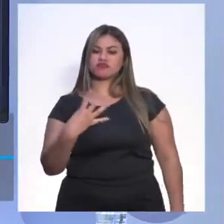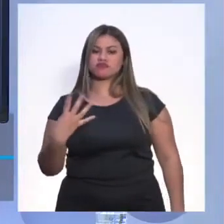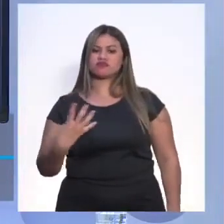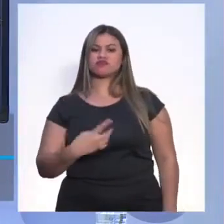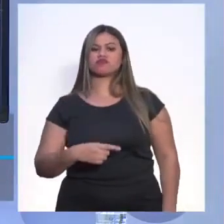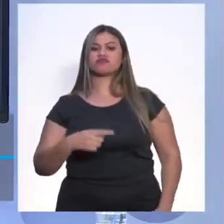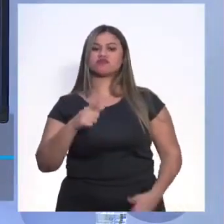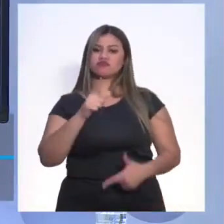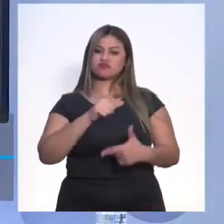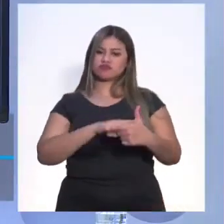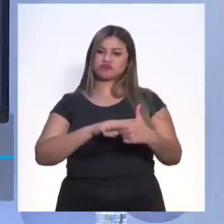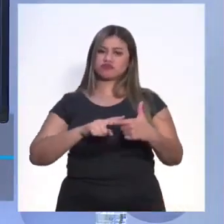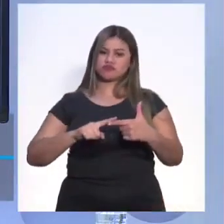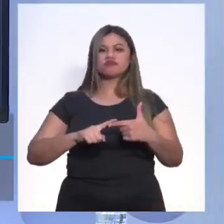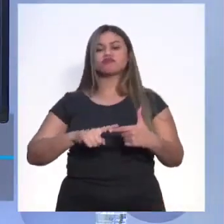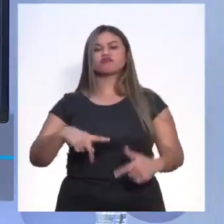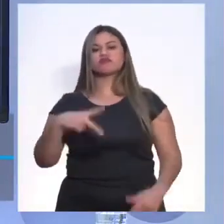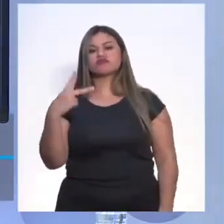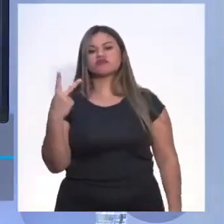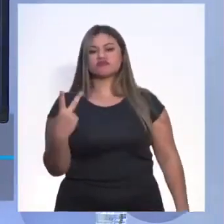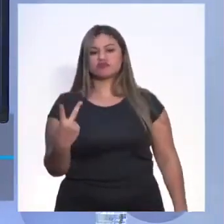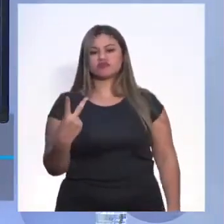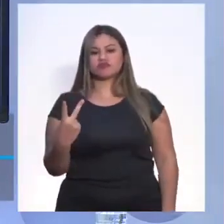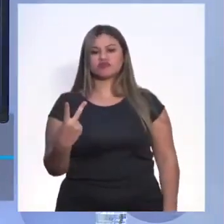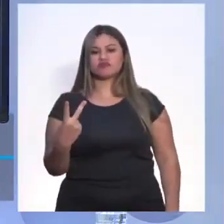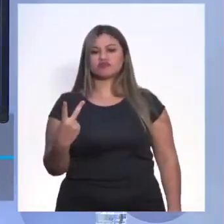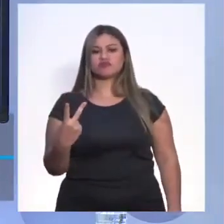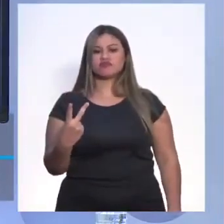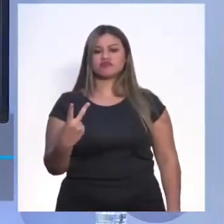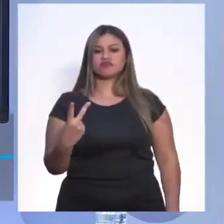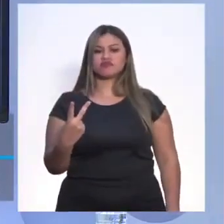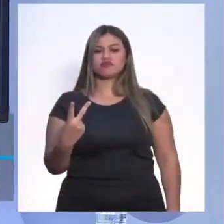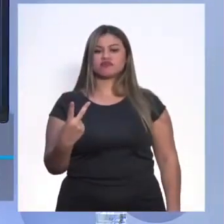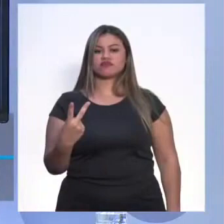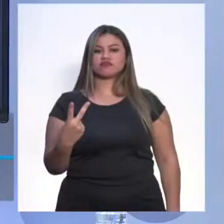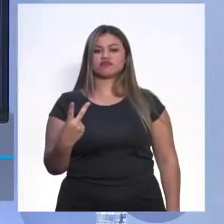144 é par. Divide por 2,